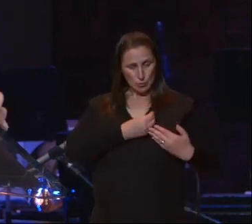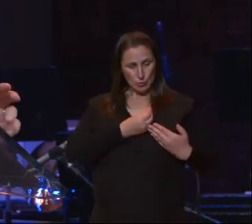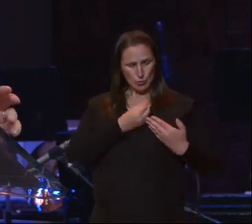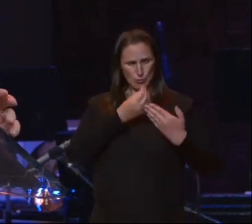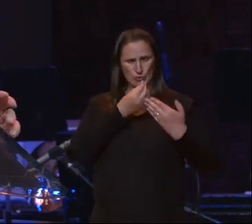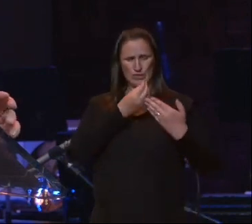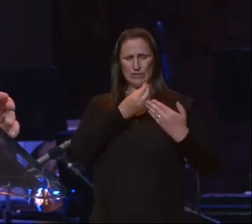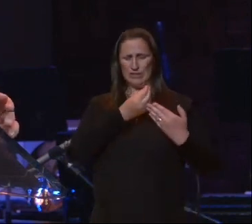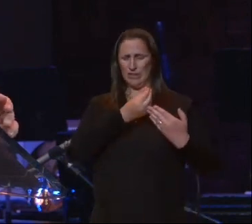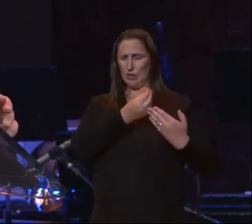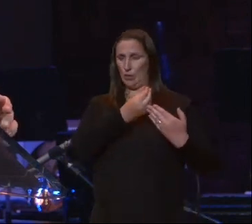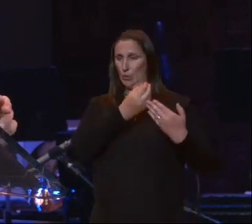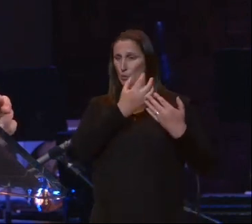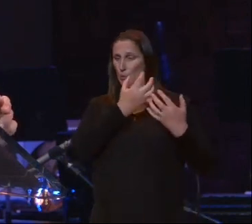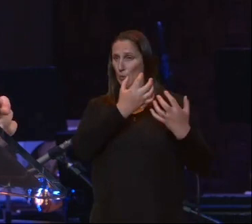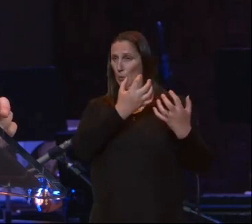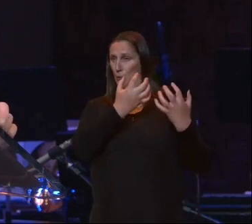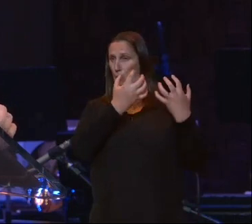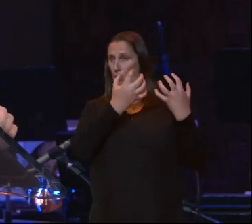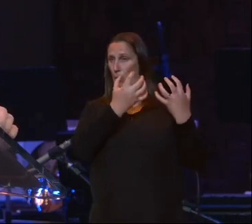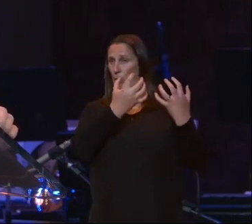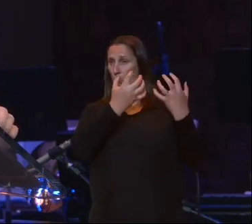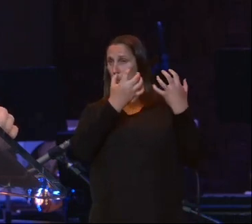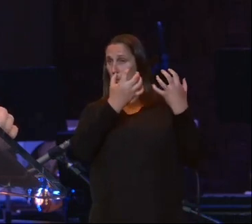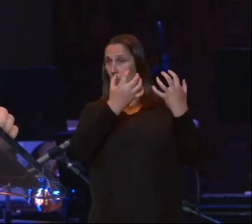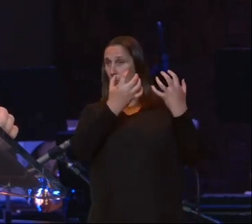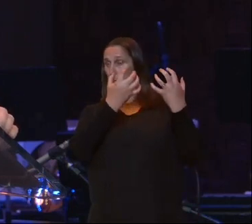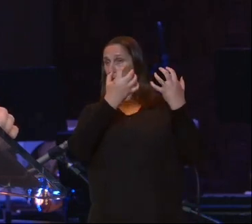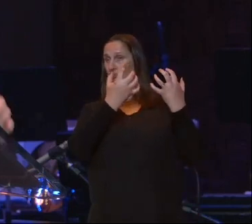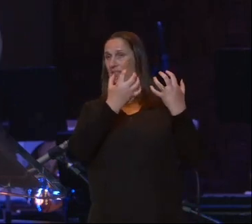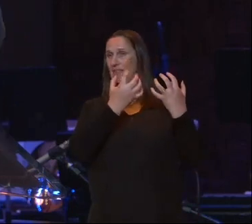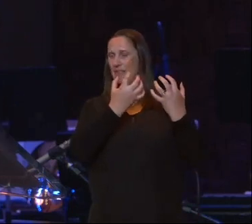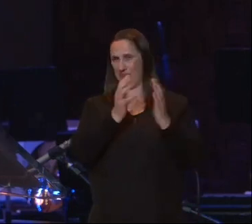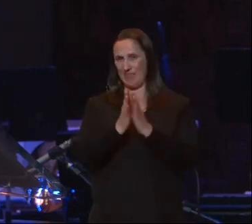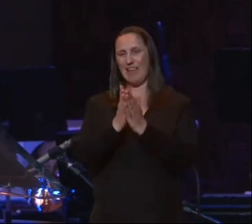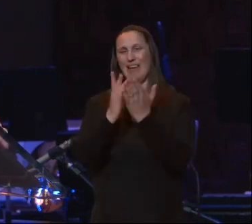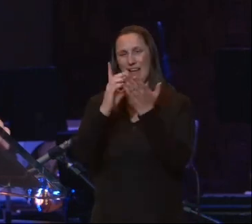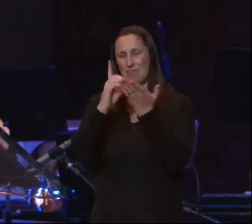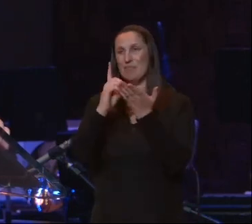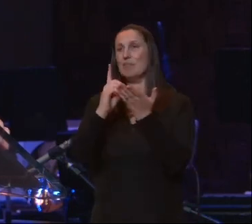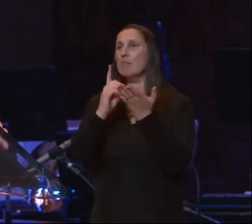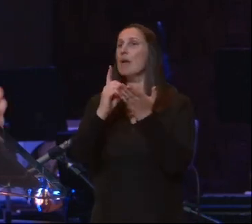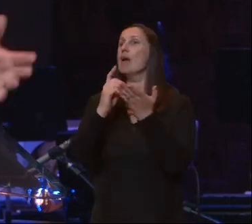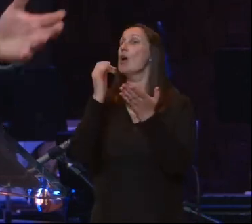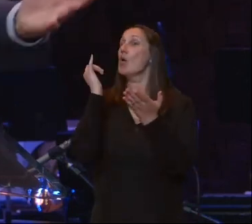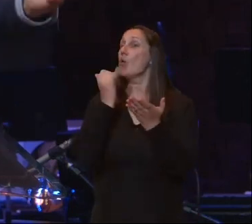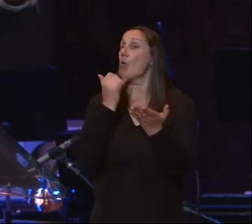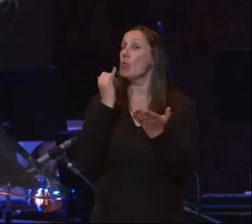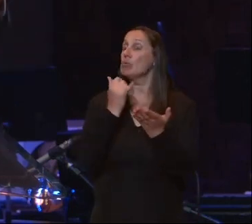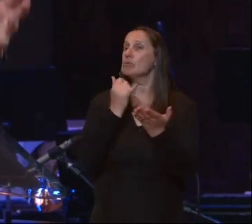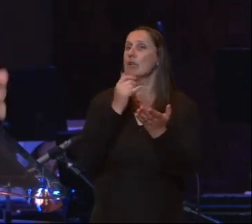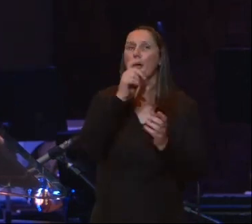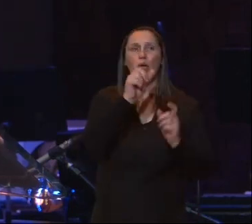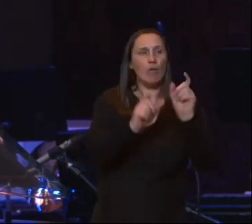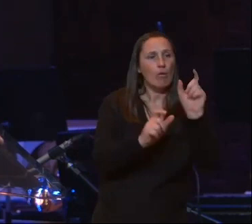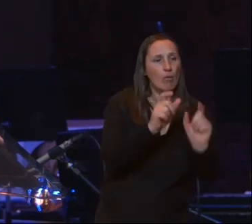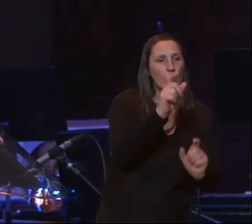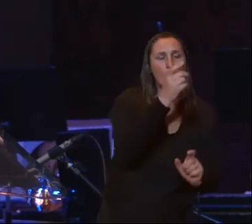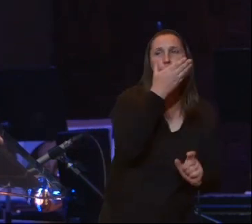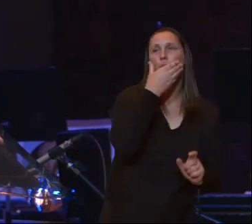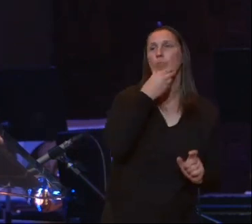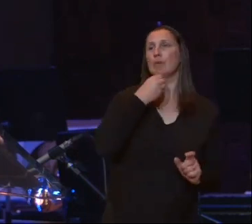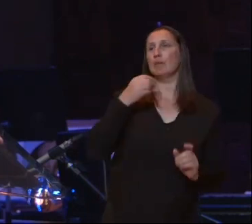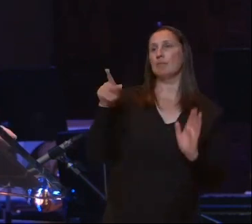A Bíblia nos conta sobre homens de Deus que pecaram. Pedro negou a Jesus, Tomé não acreditou em